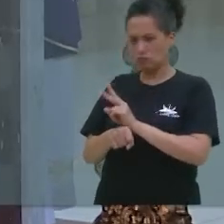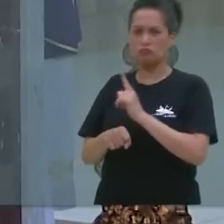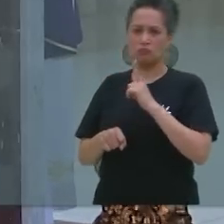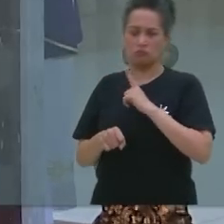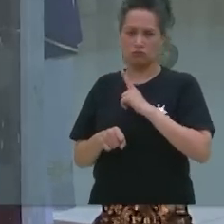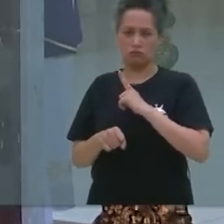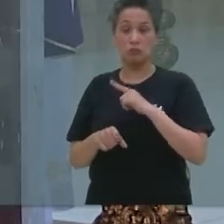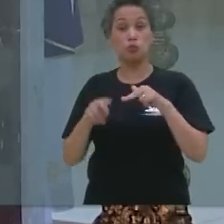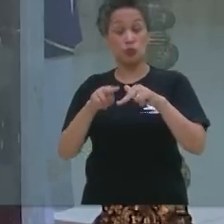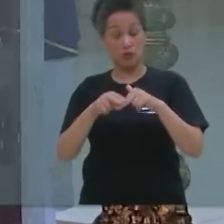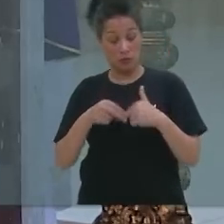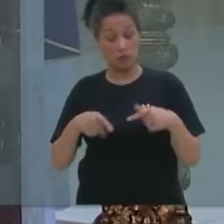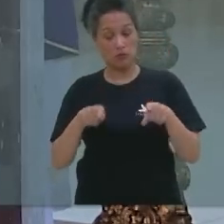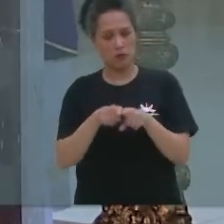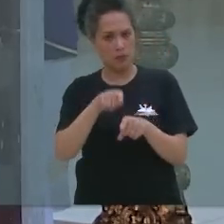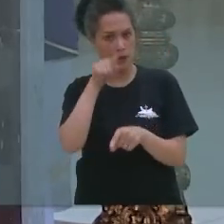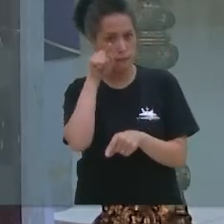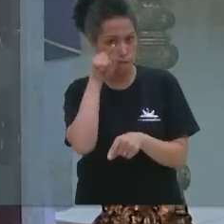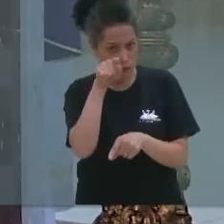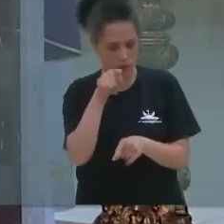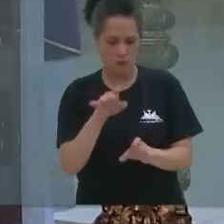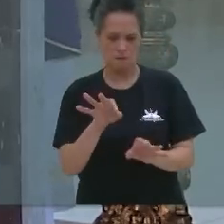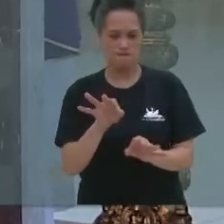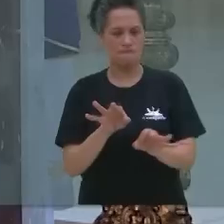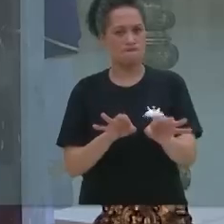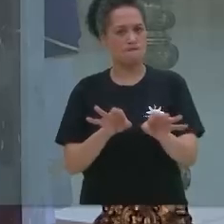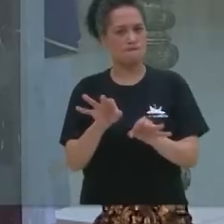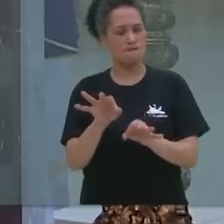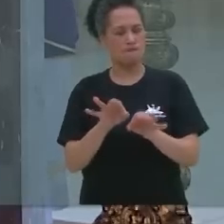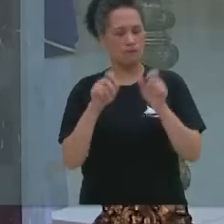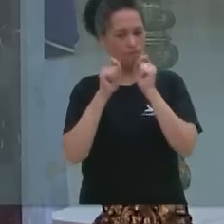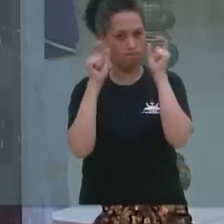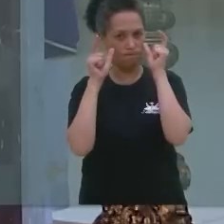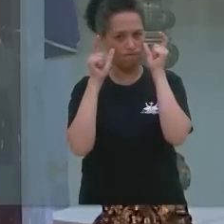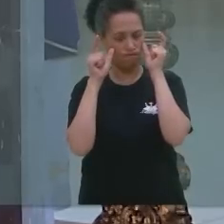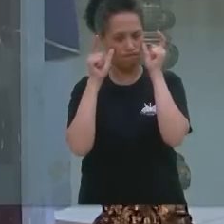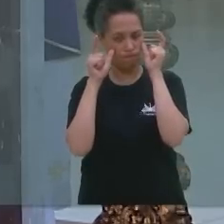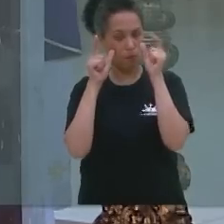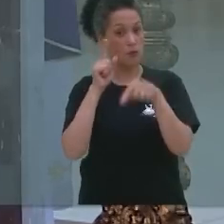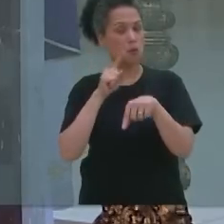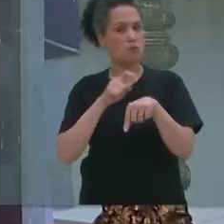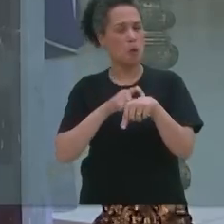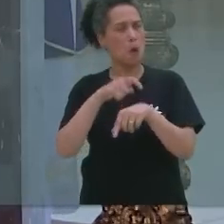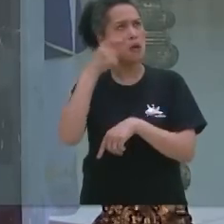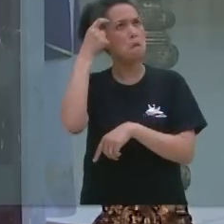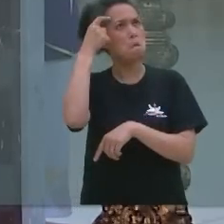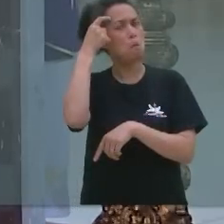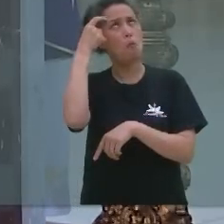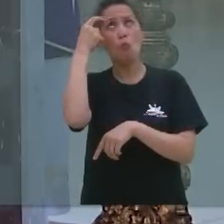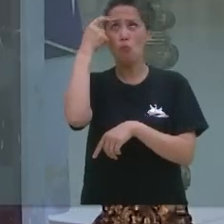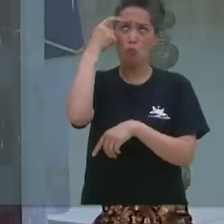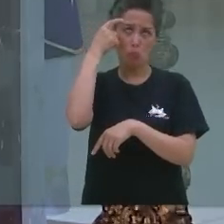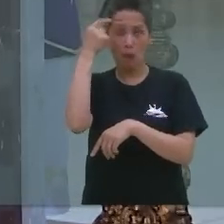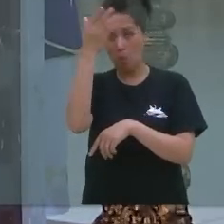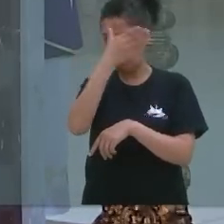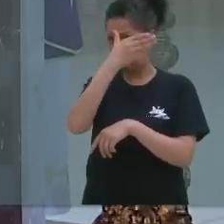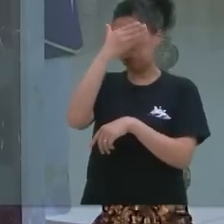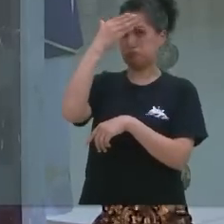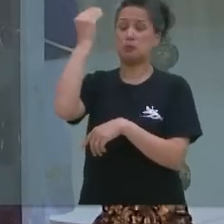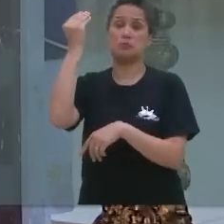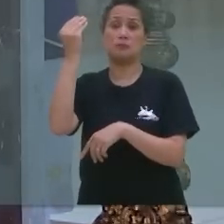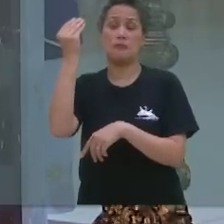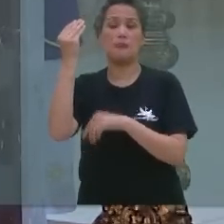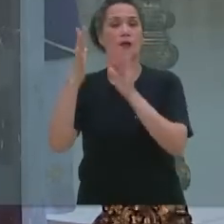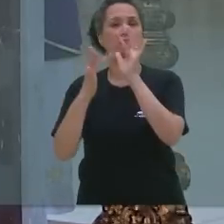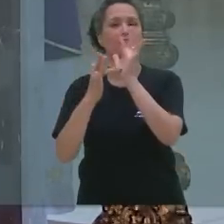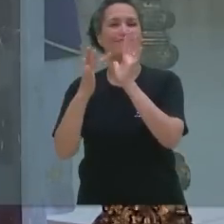vós, ficai preparados, porque na hora em que menos pensais, o Filho do Homem